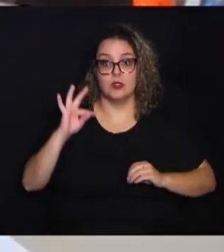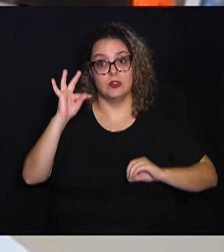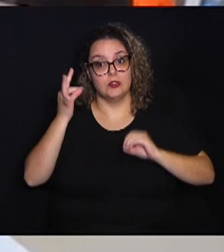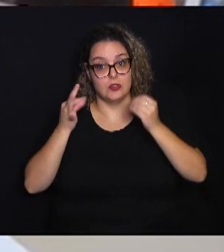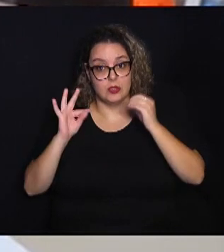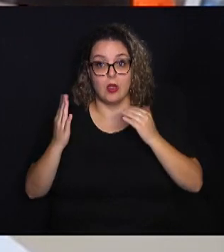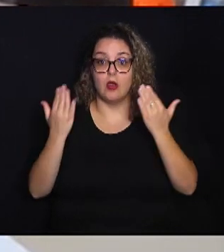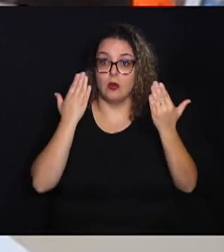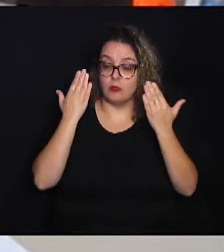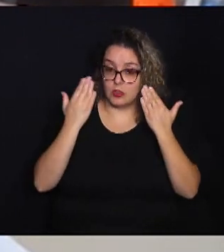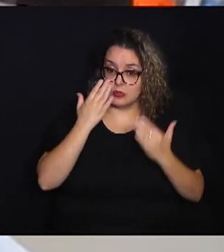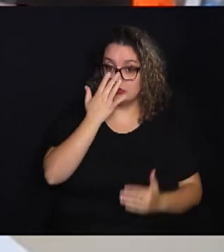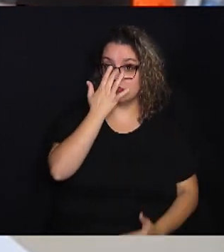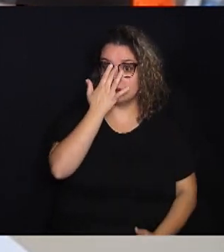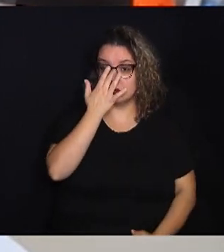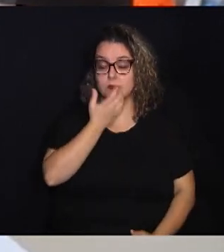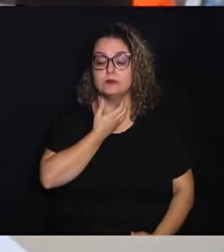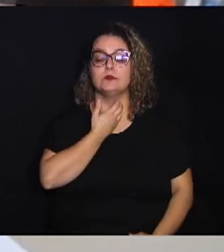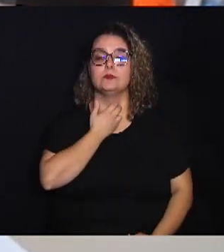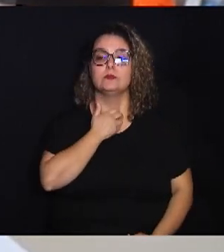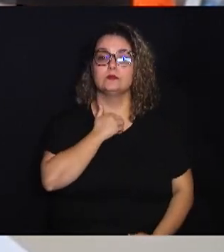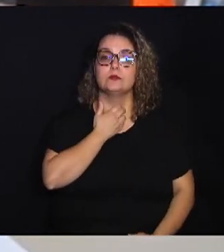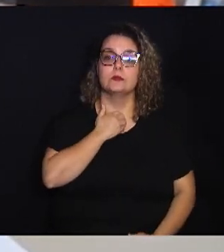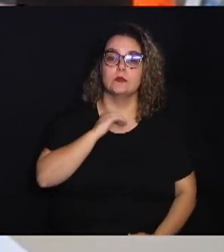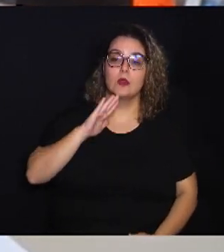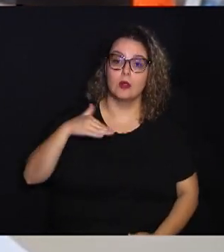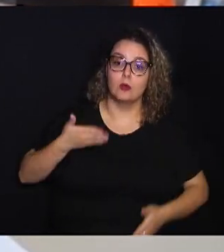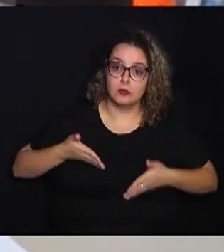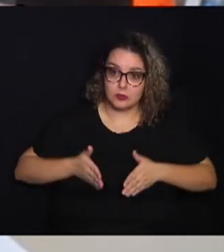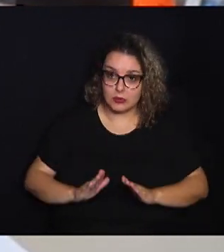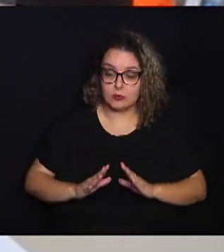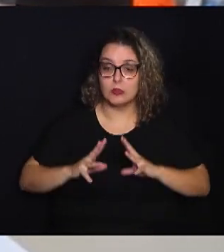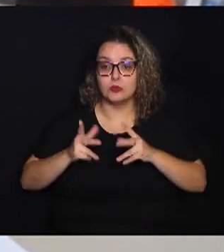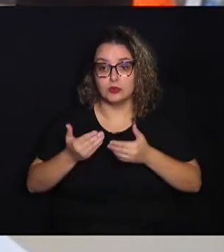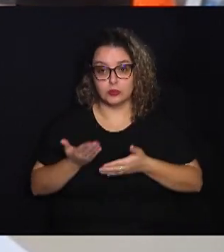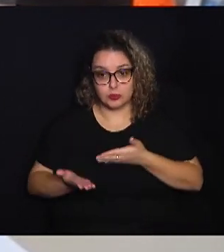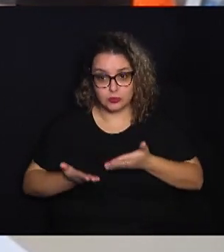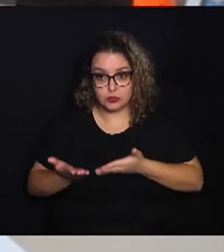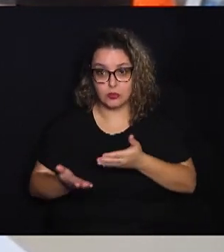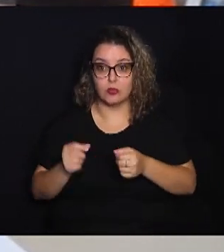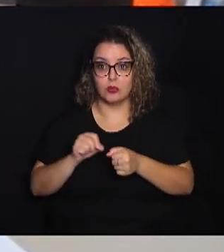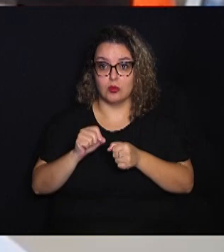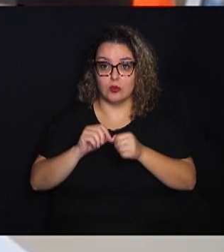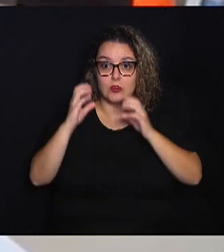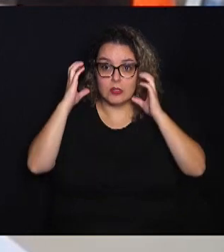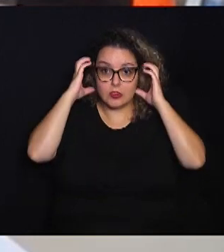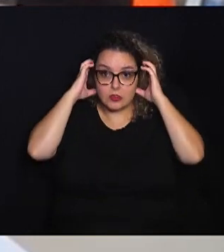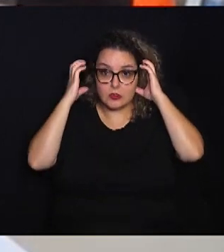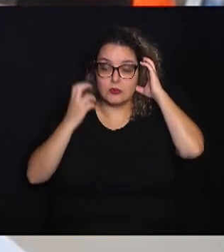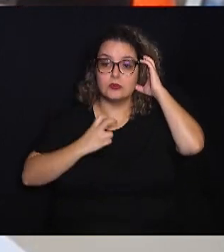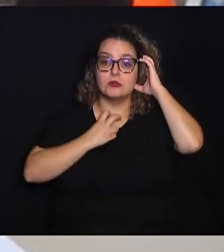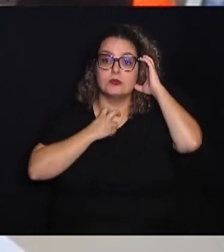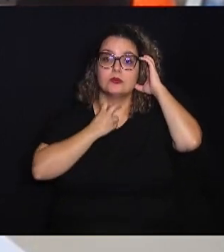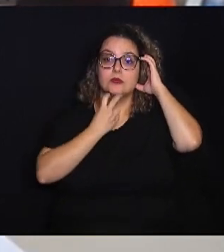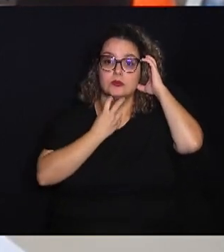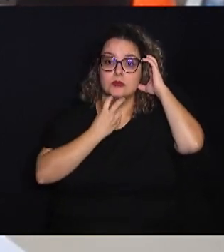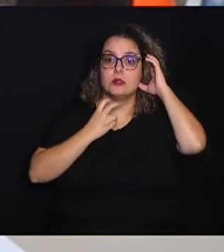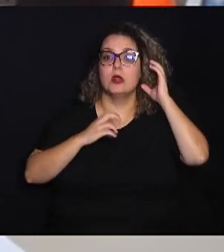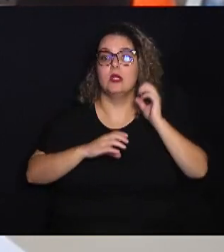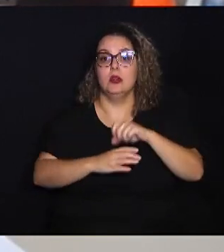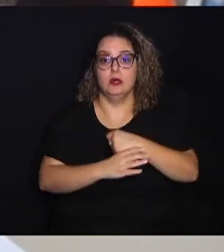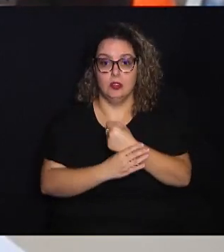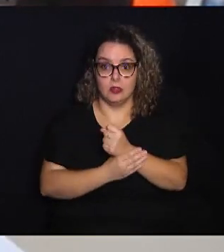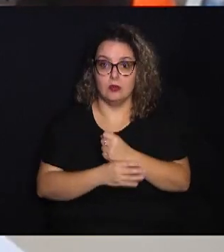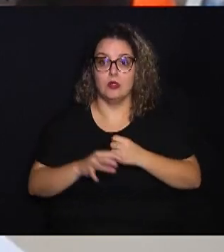psicóloga. E quando ele nasceu, que começou todo o tratamento, ele fez fono, a físio e